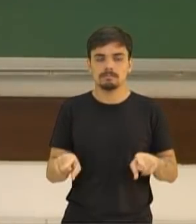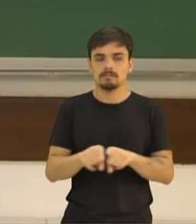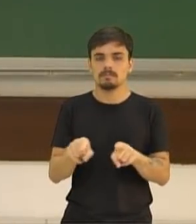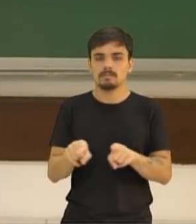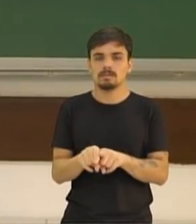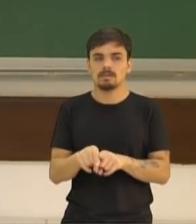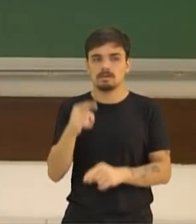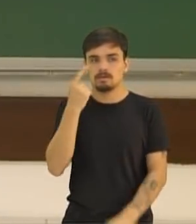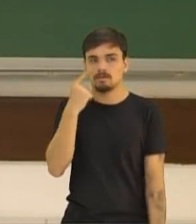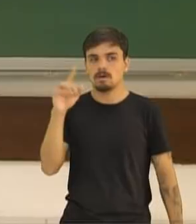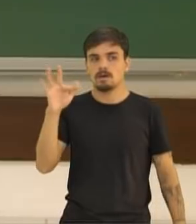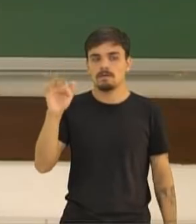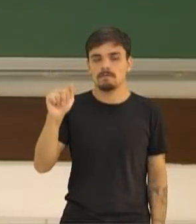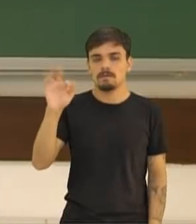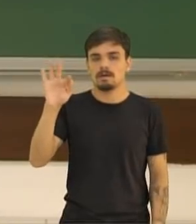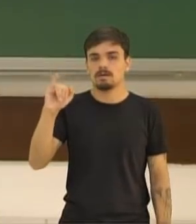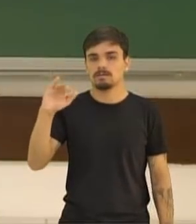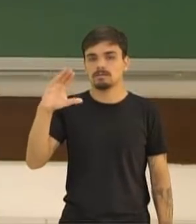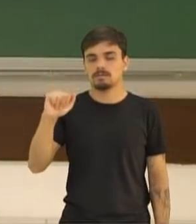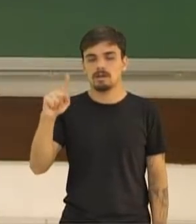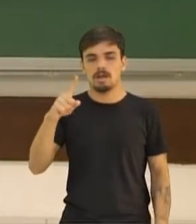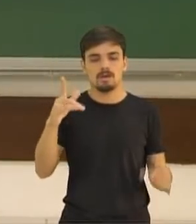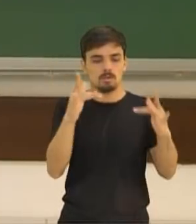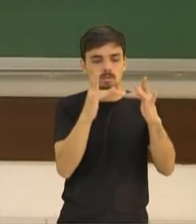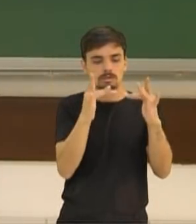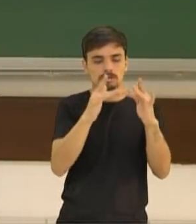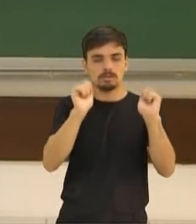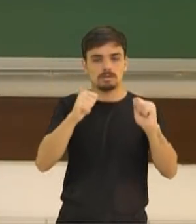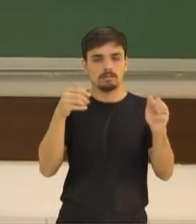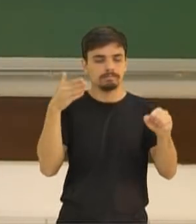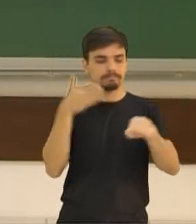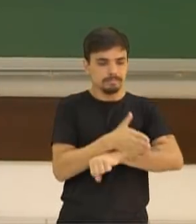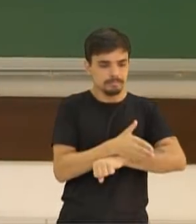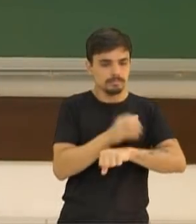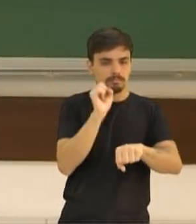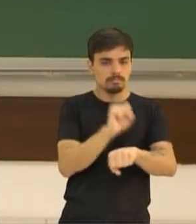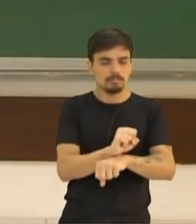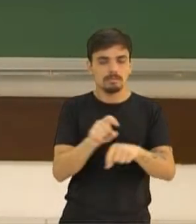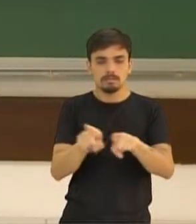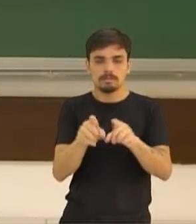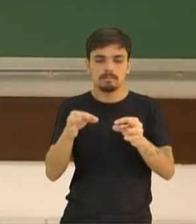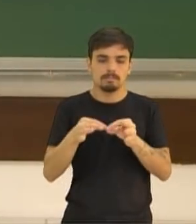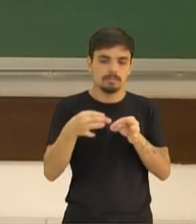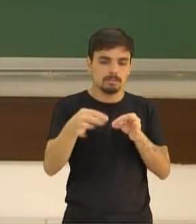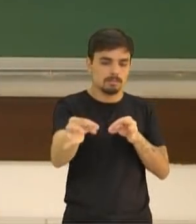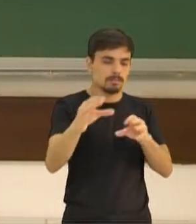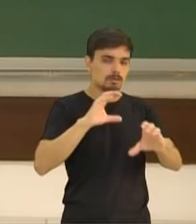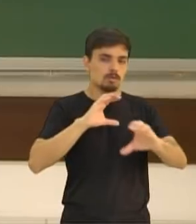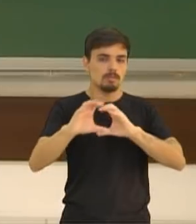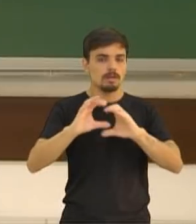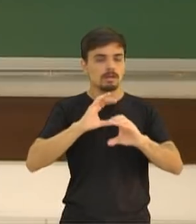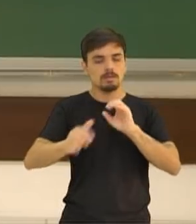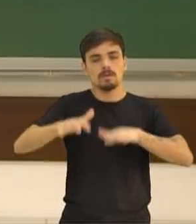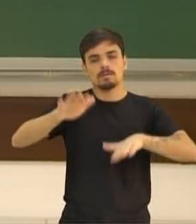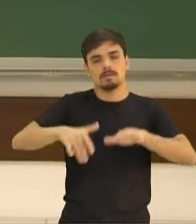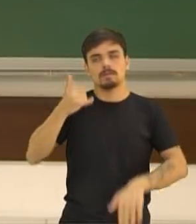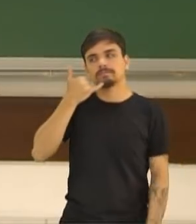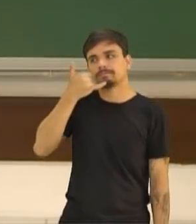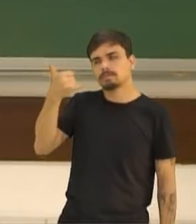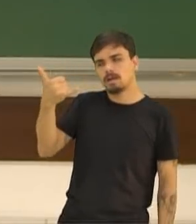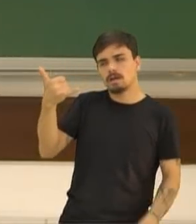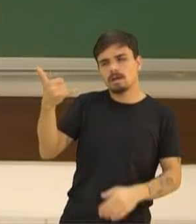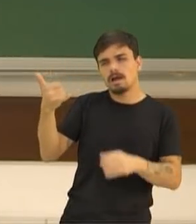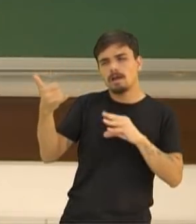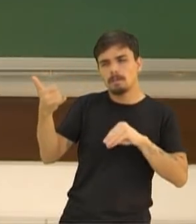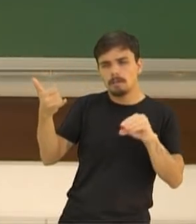Função fática refere-se ao contato. Ela serve tanto para interromper como para prolongar a comunicação. Então, você atende ali o telefone.